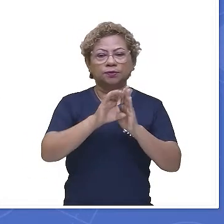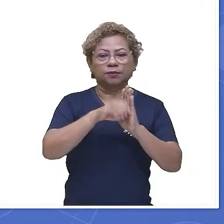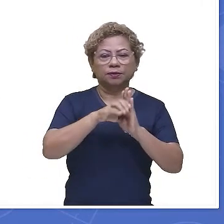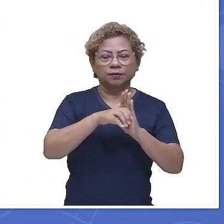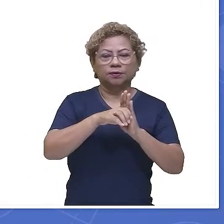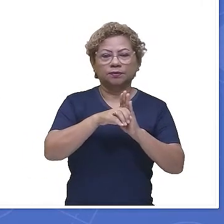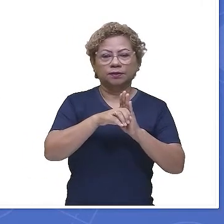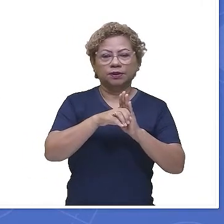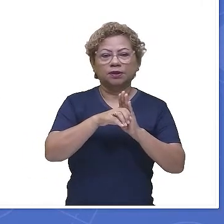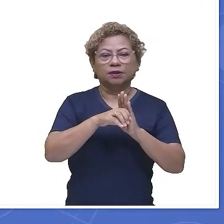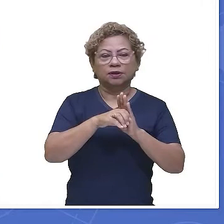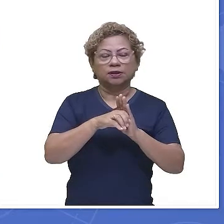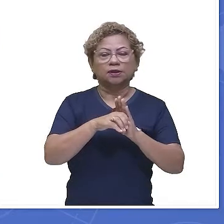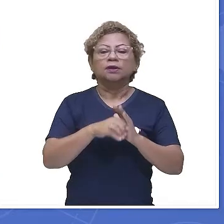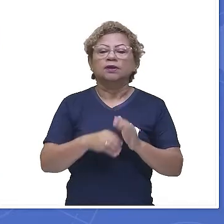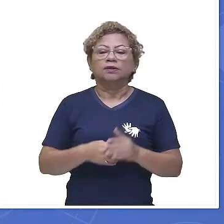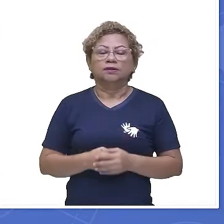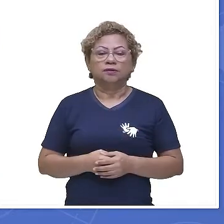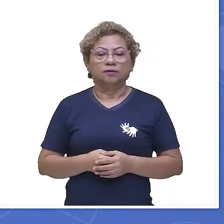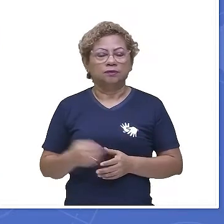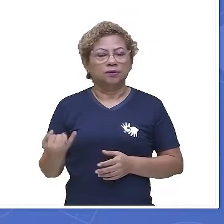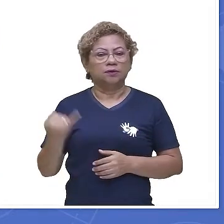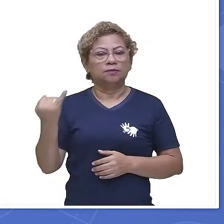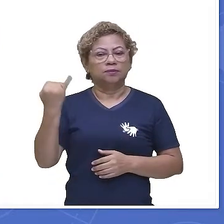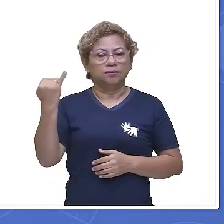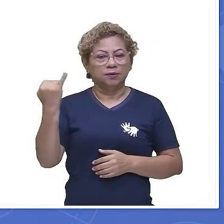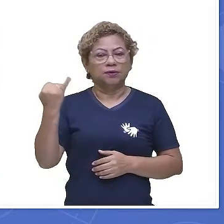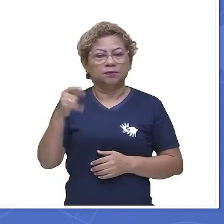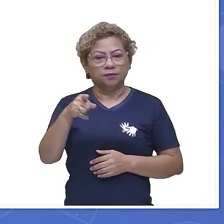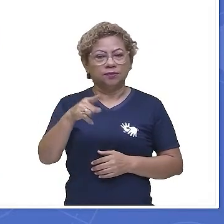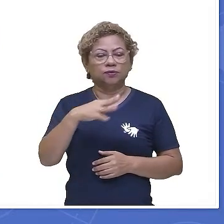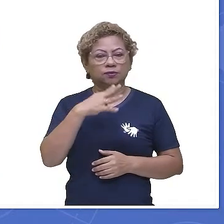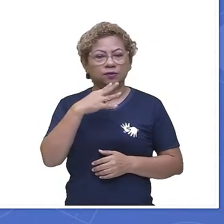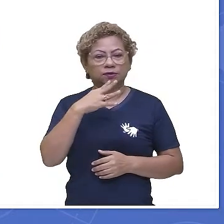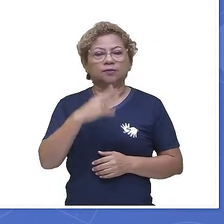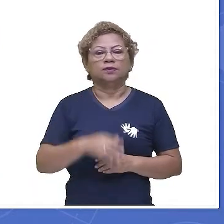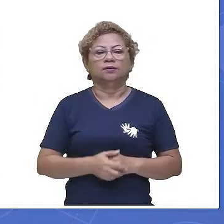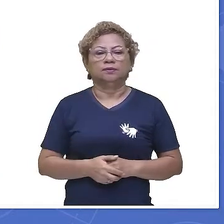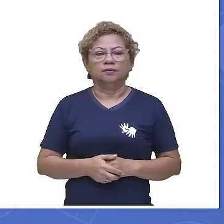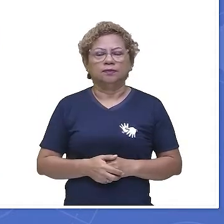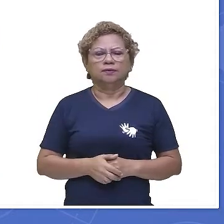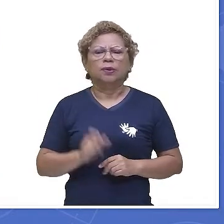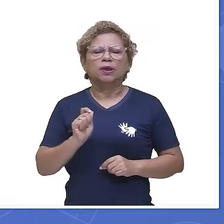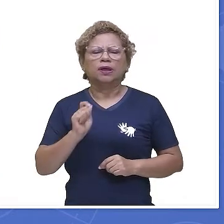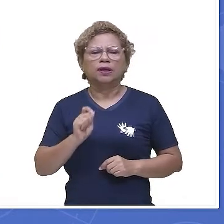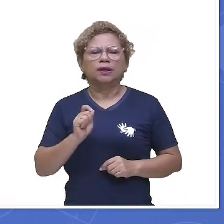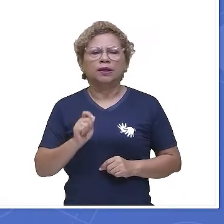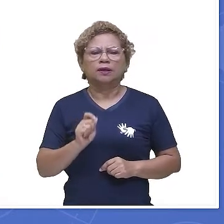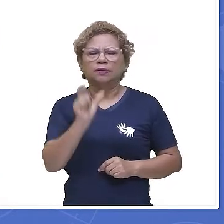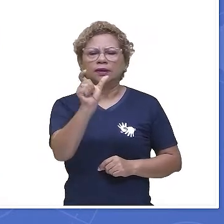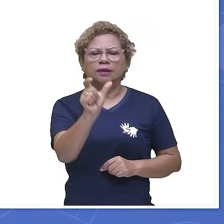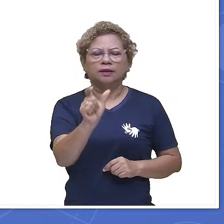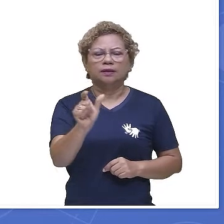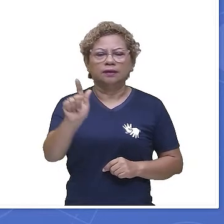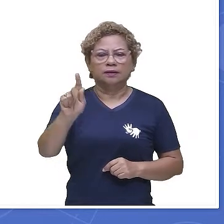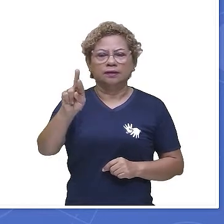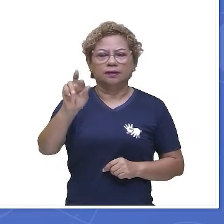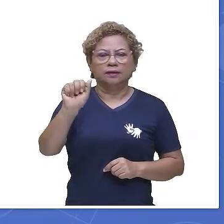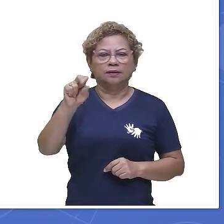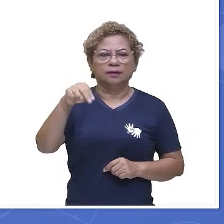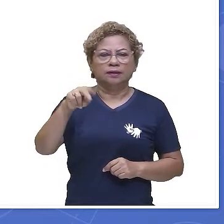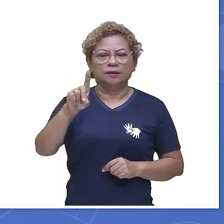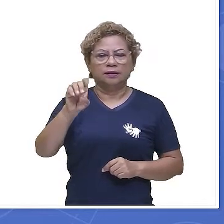extremamente importante para o nosso estudo, que são as grandezas físicas. Grandeza é um conceito fundamental